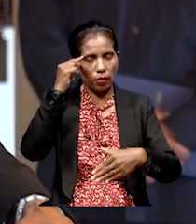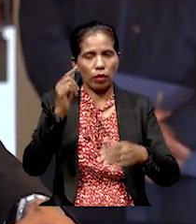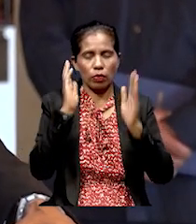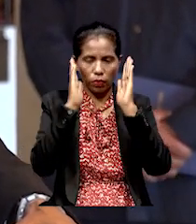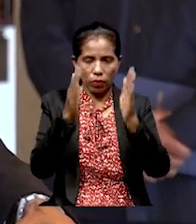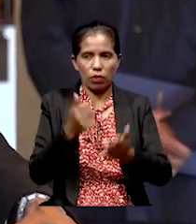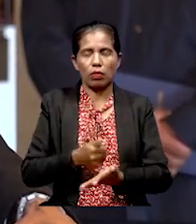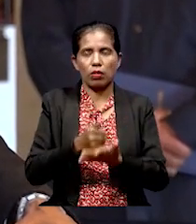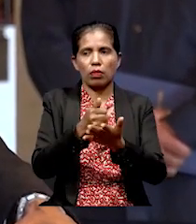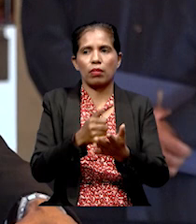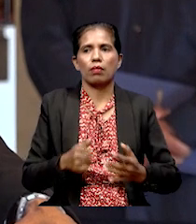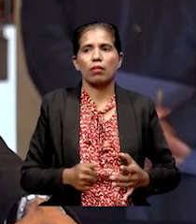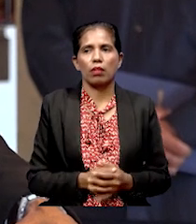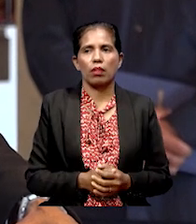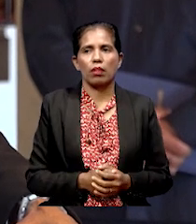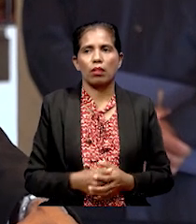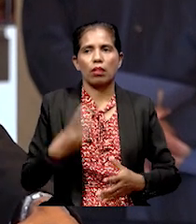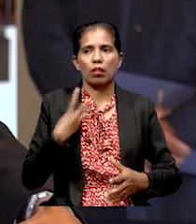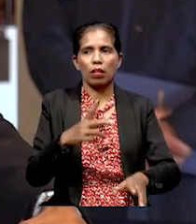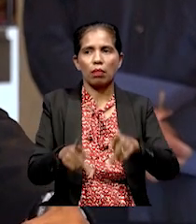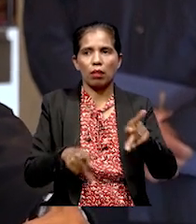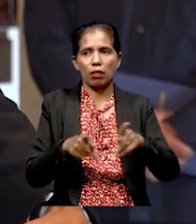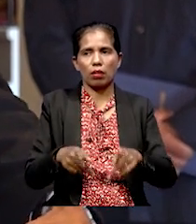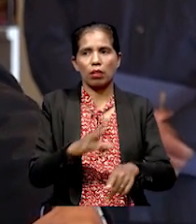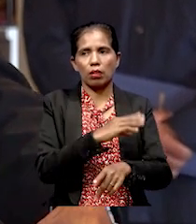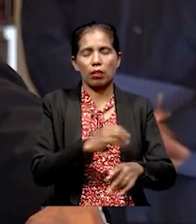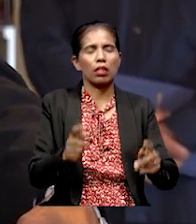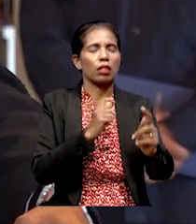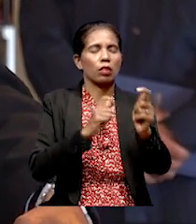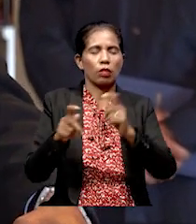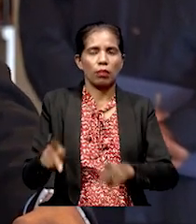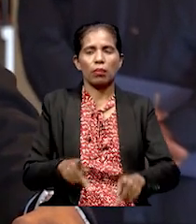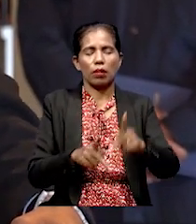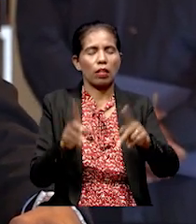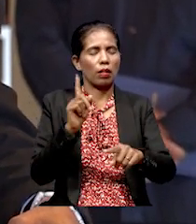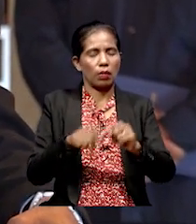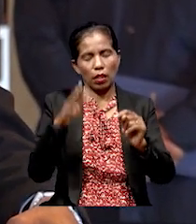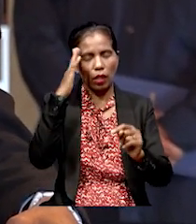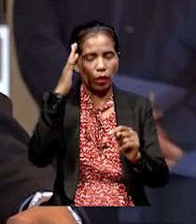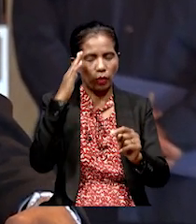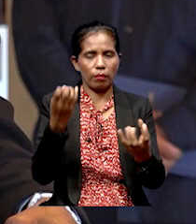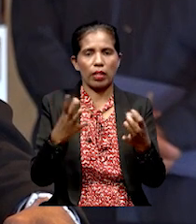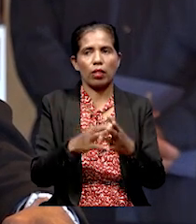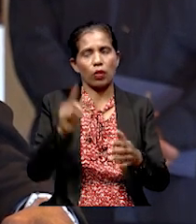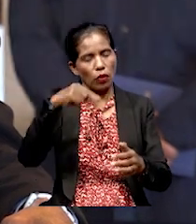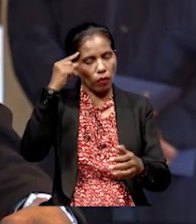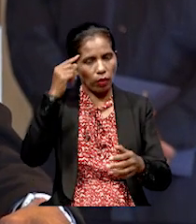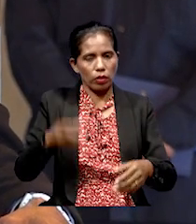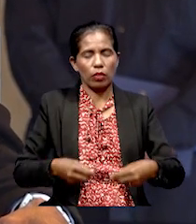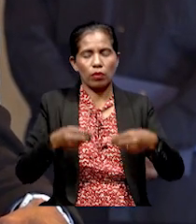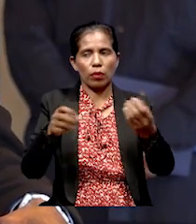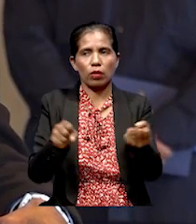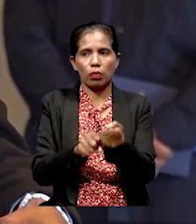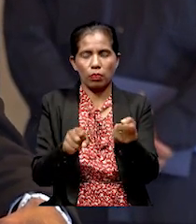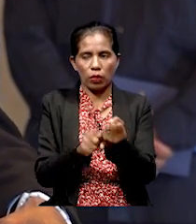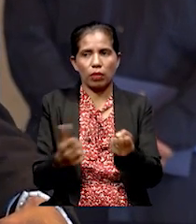também. Deve ter sido a ser ali o transporte público, ser ali que preocupa. O governo se for apoio, mas